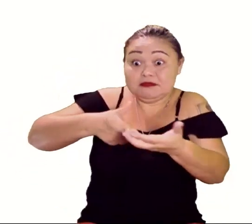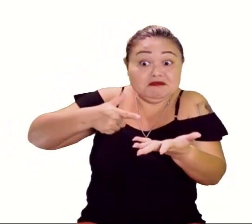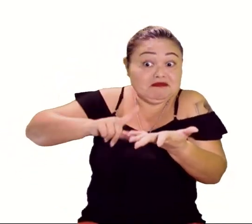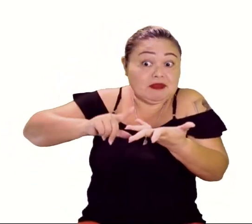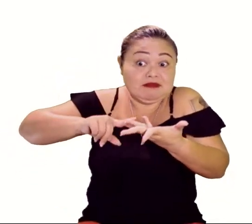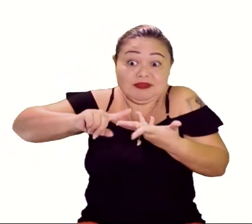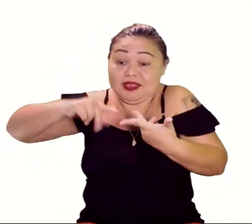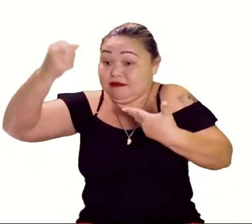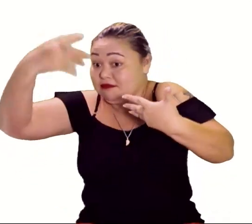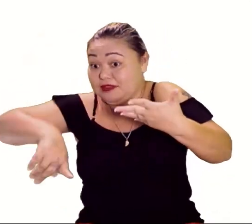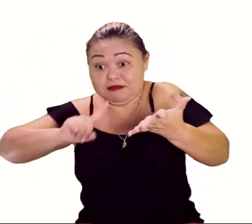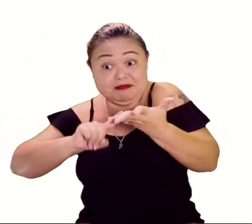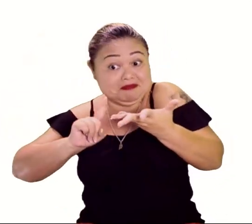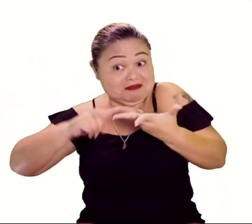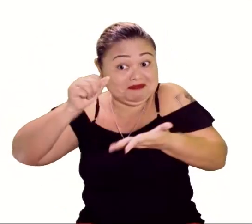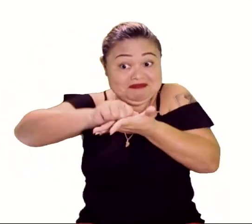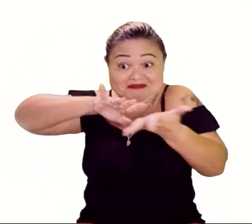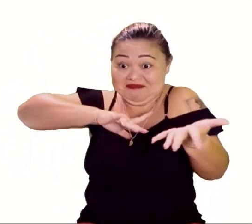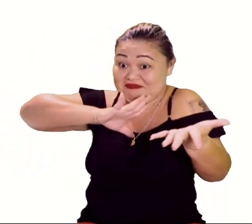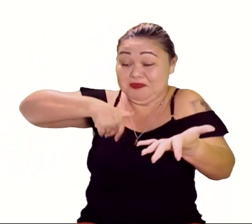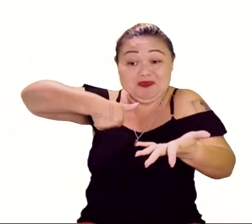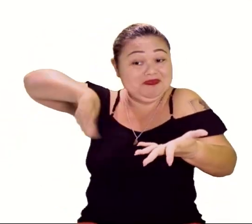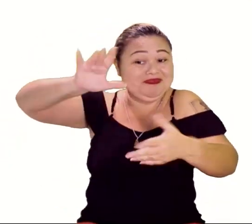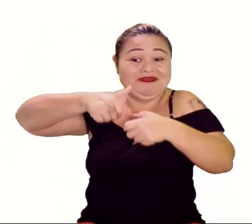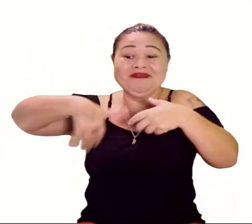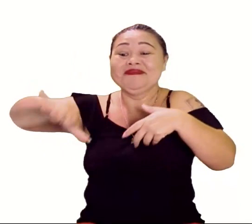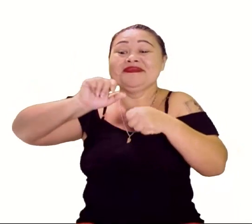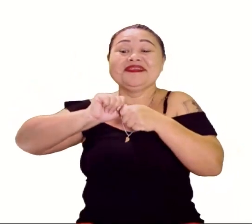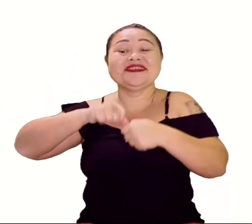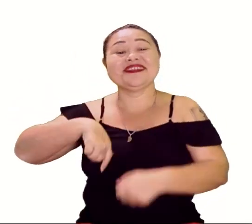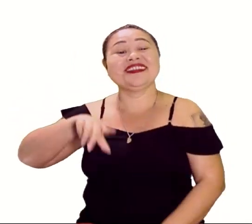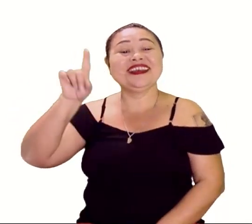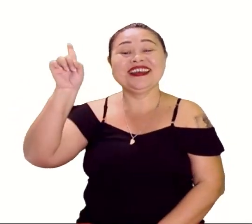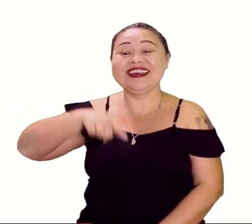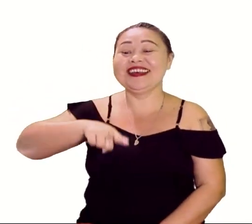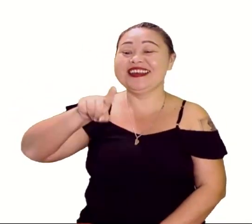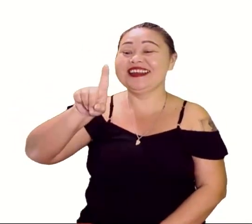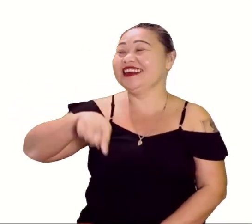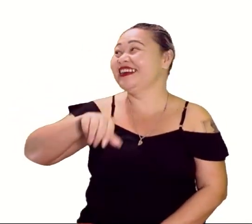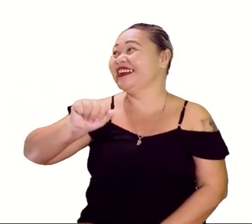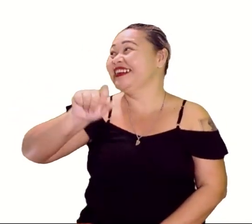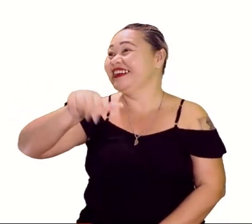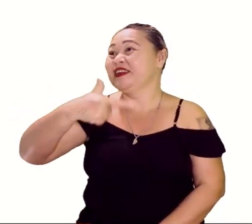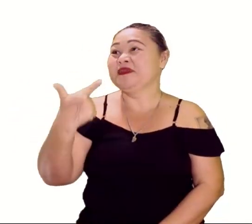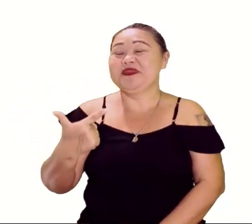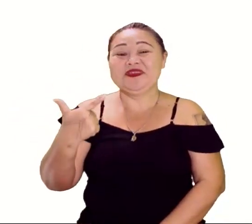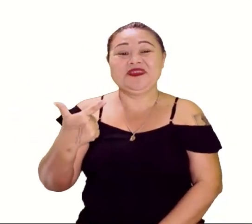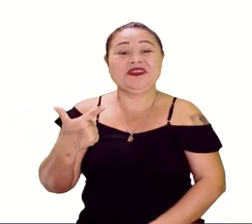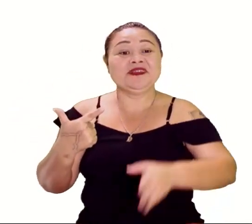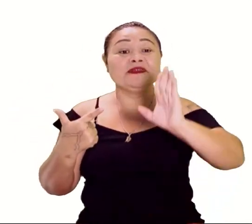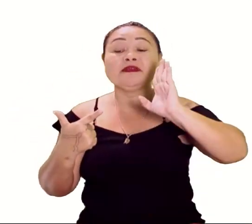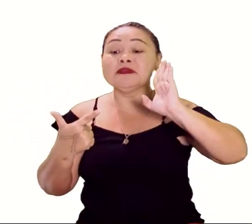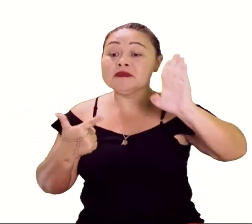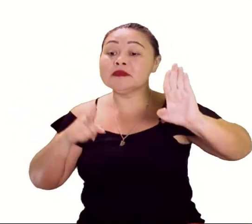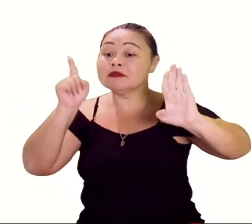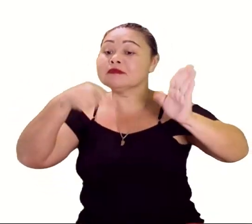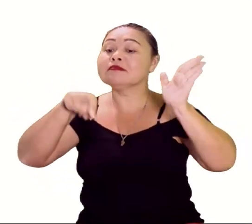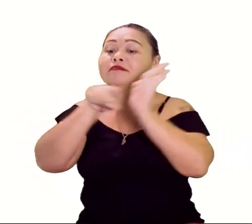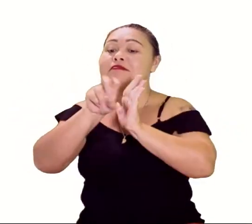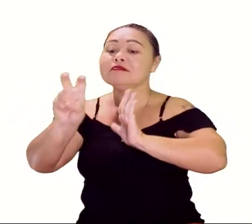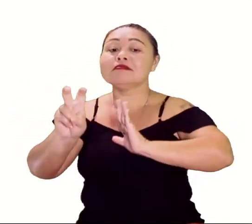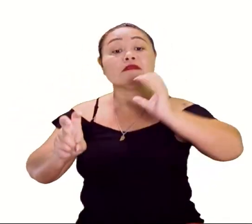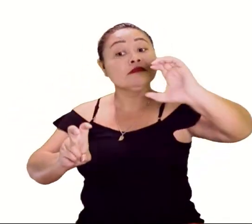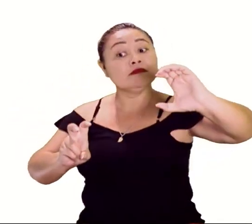fartura de explicação, fartura de tudo. Quem é o A? É 2. É 2. Quem é o B? O B é menos 5.